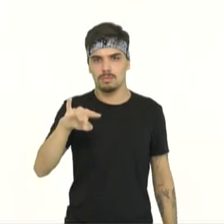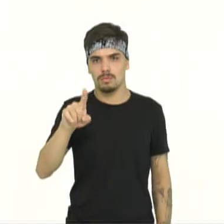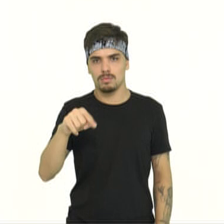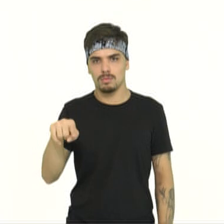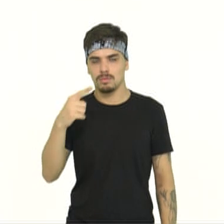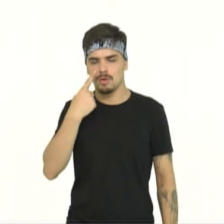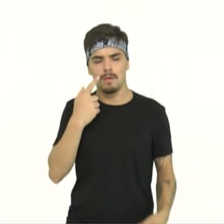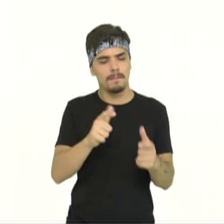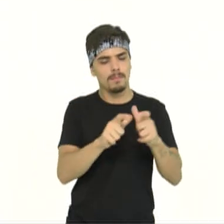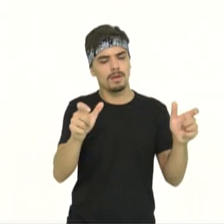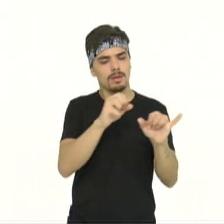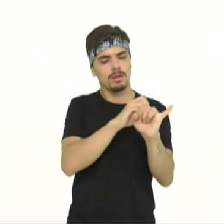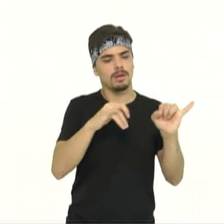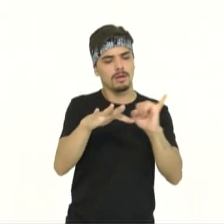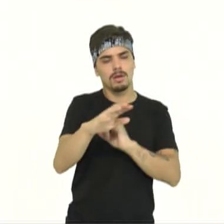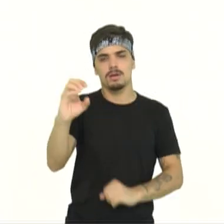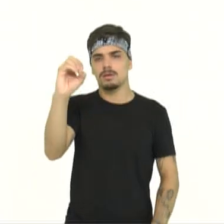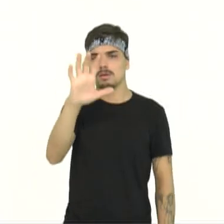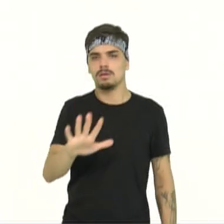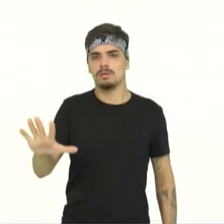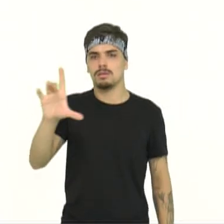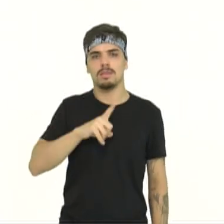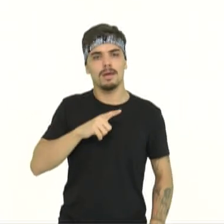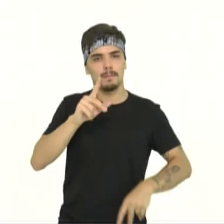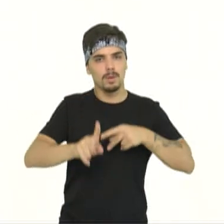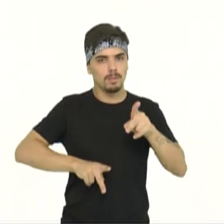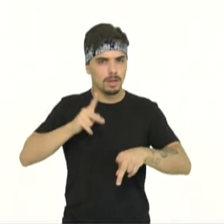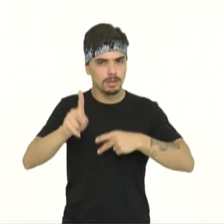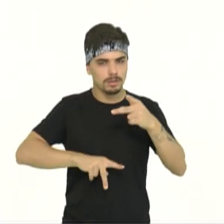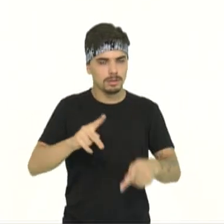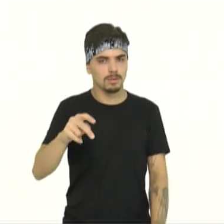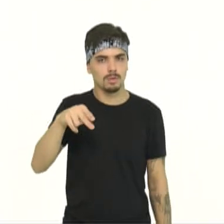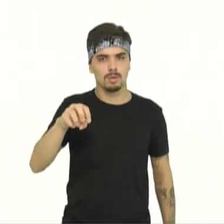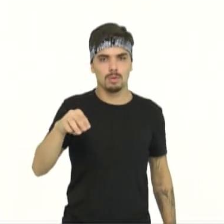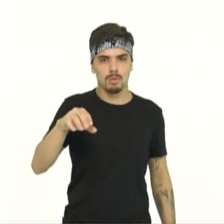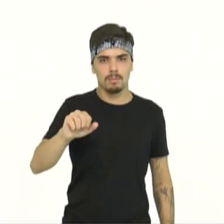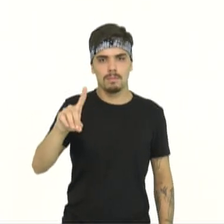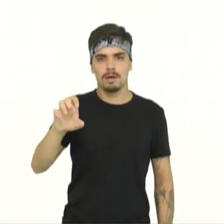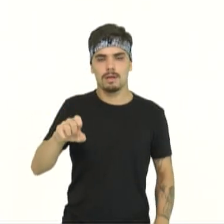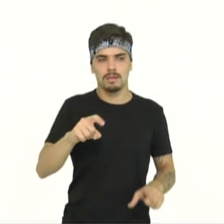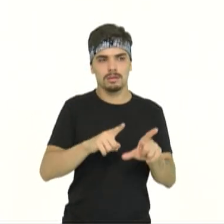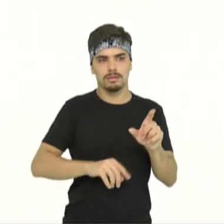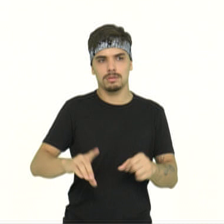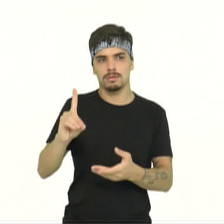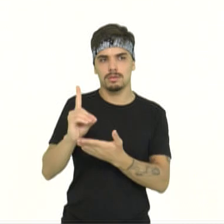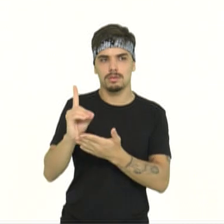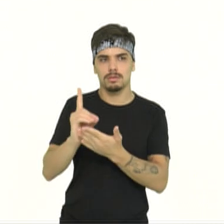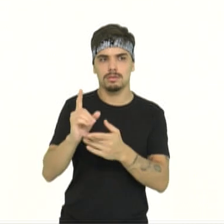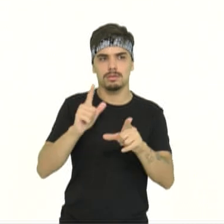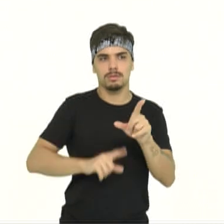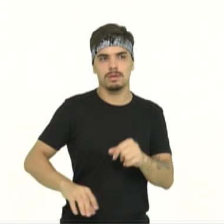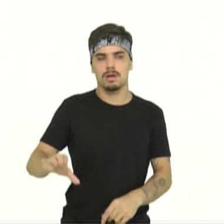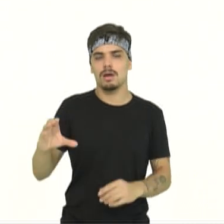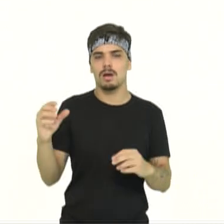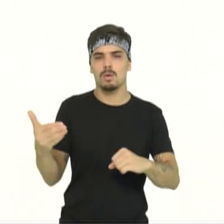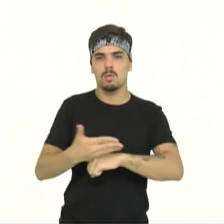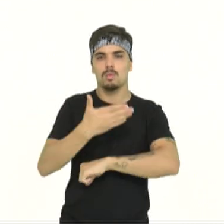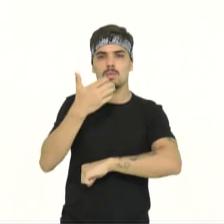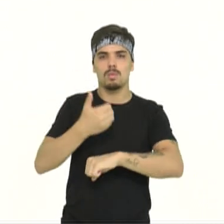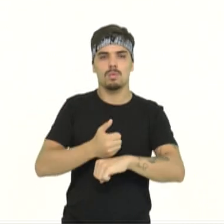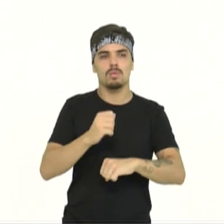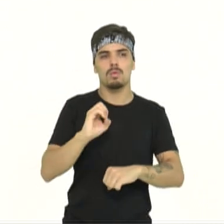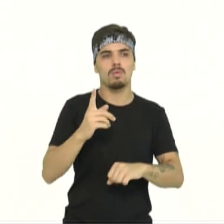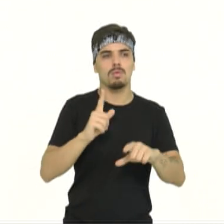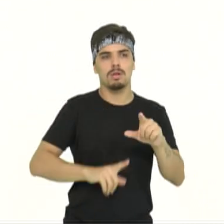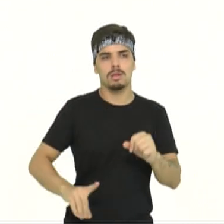A maioria das ilhas da Oceania é formada por uma população de nômades, de indígenas, de colonizadores, ou a maioria